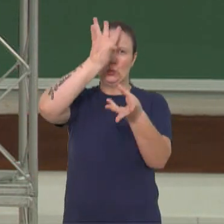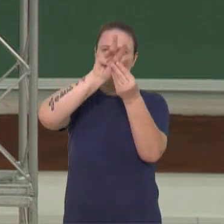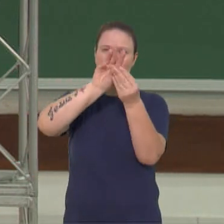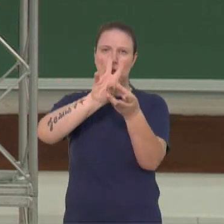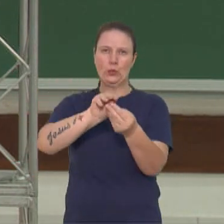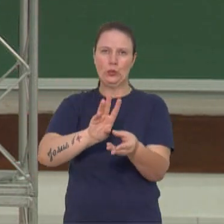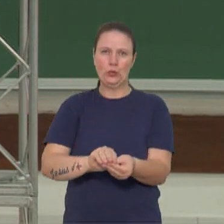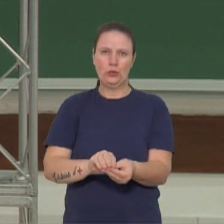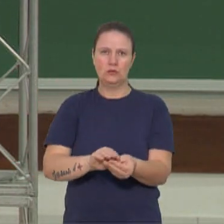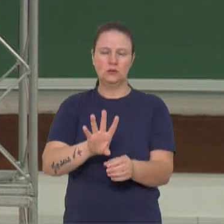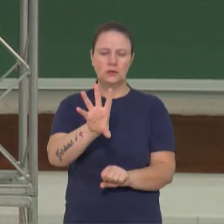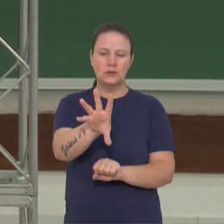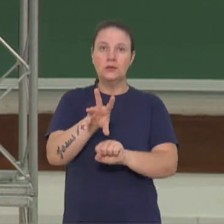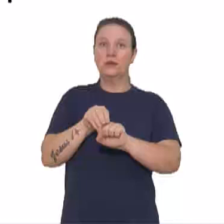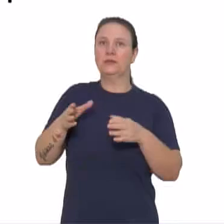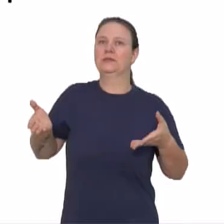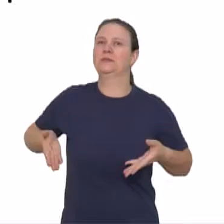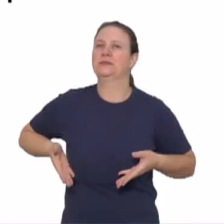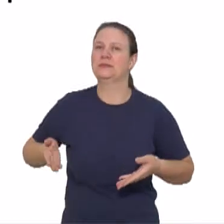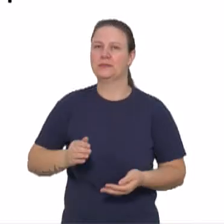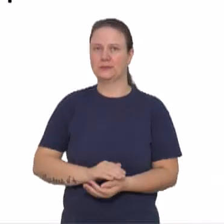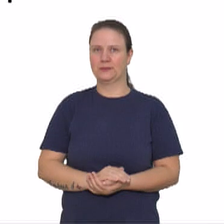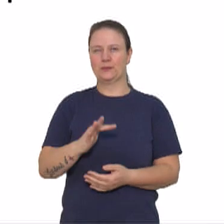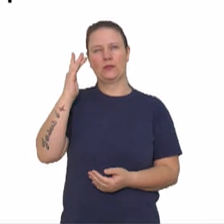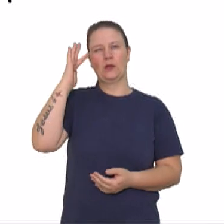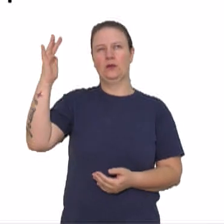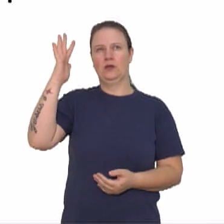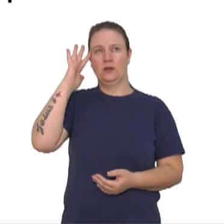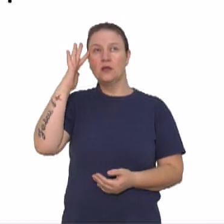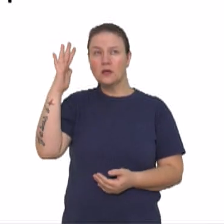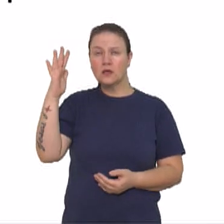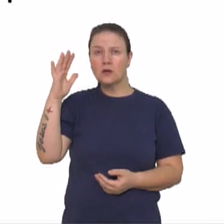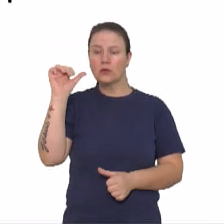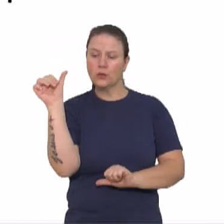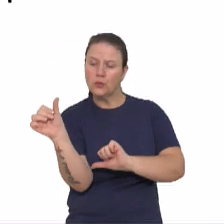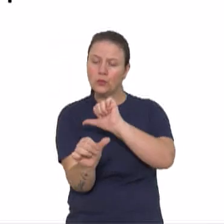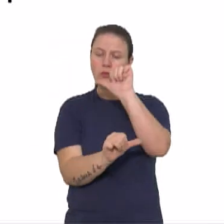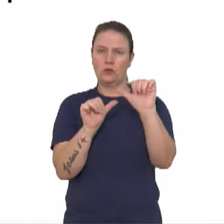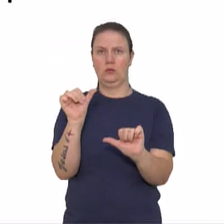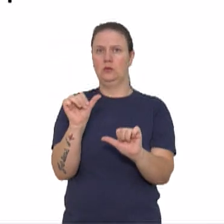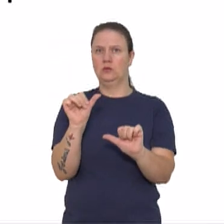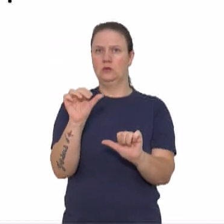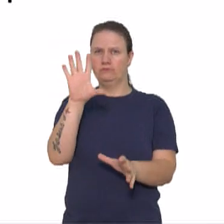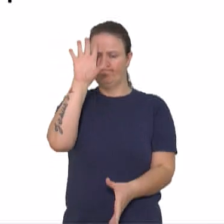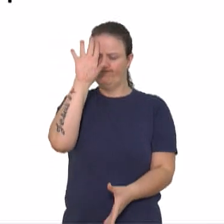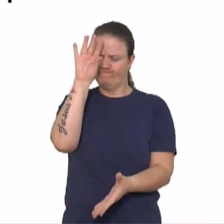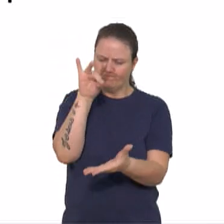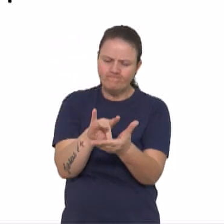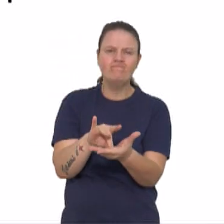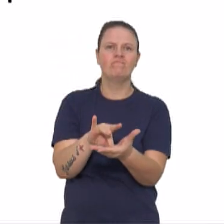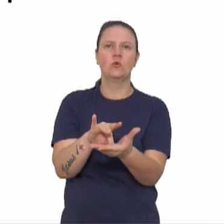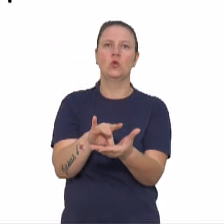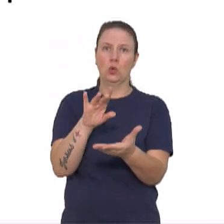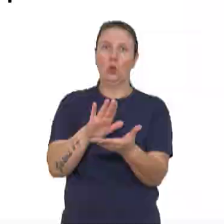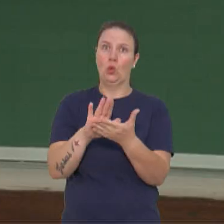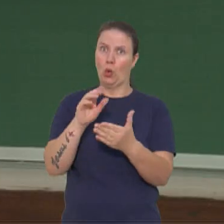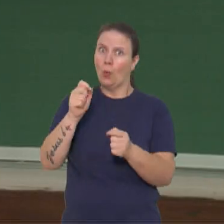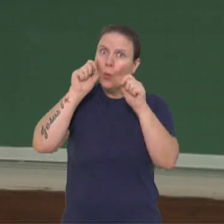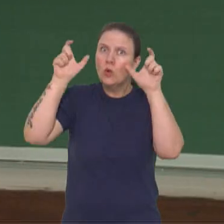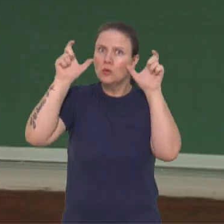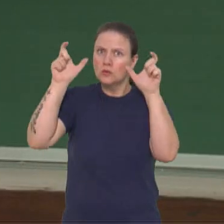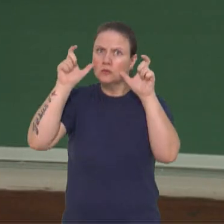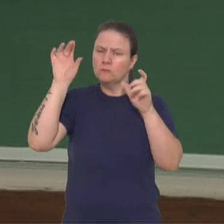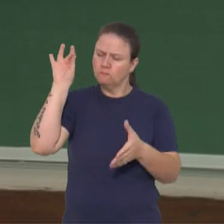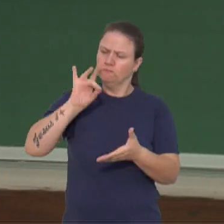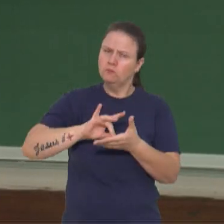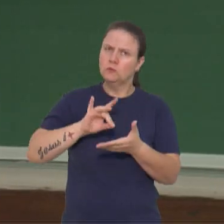hoje. A filosofia de Heráclito é uma filosofia da mudança, isso é bom ficar bem frisado, é algo certeza que vai